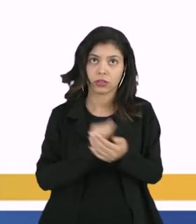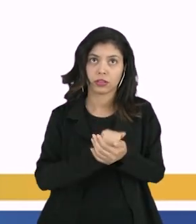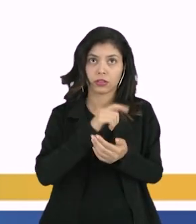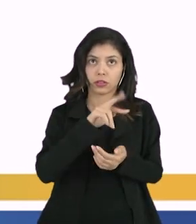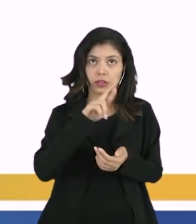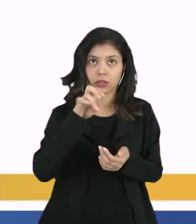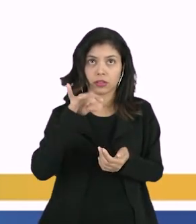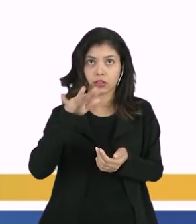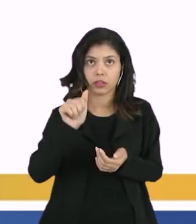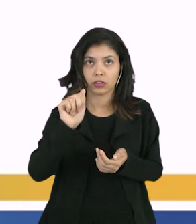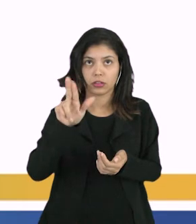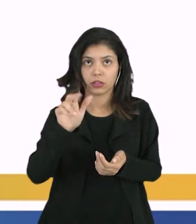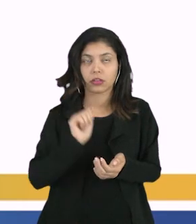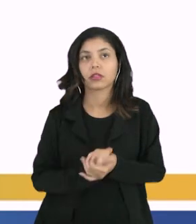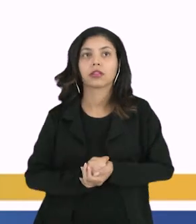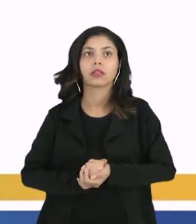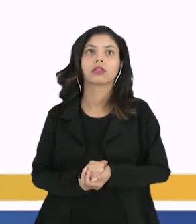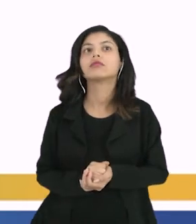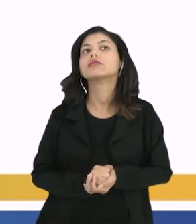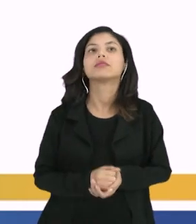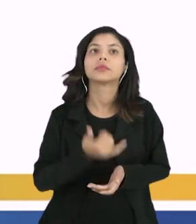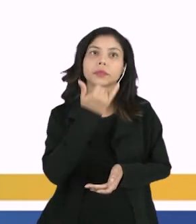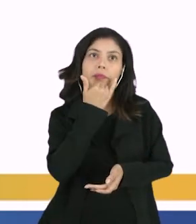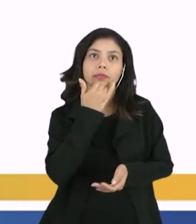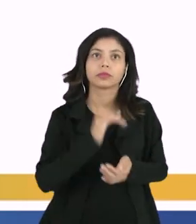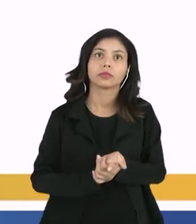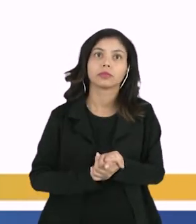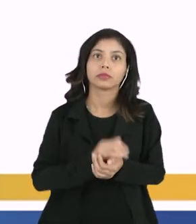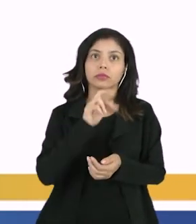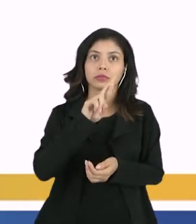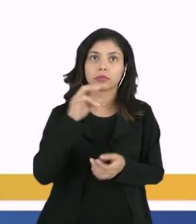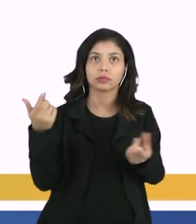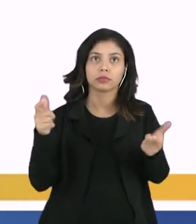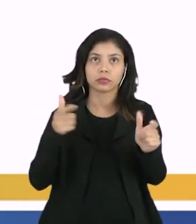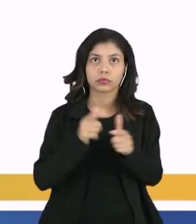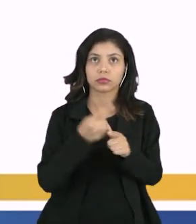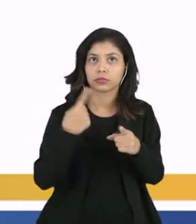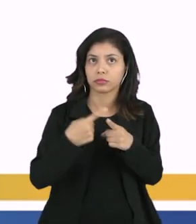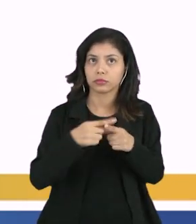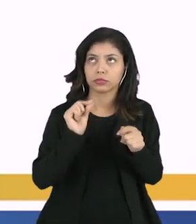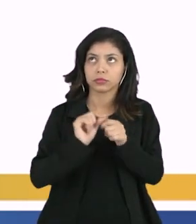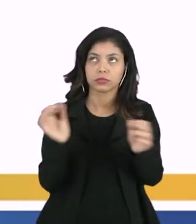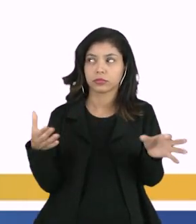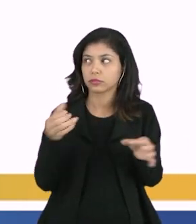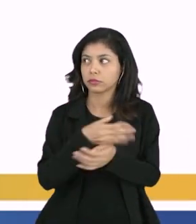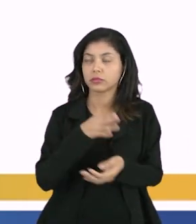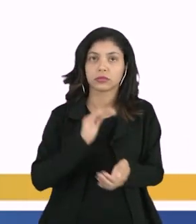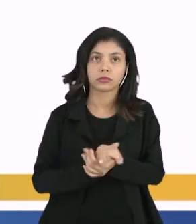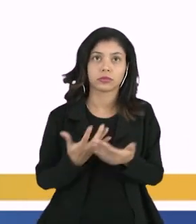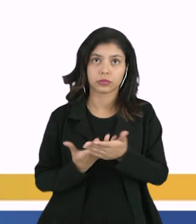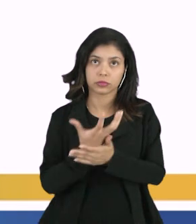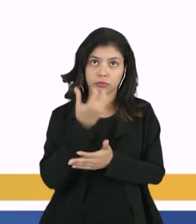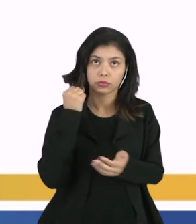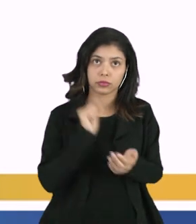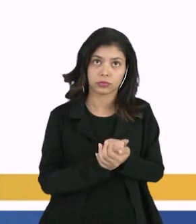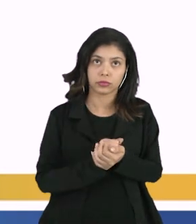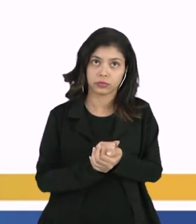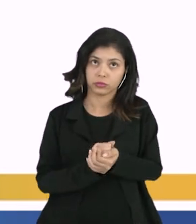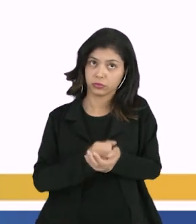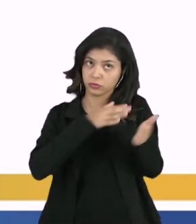Então, esquartejar. Desculpa é derivação regressiva porque é formada com a retirada de